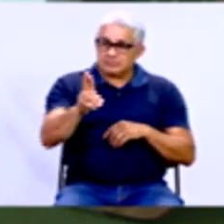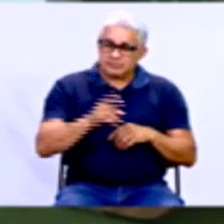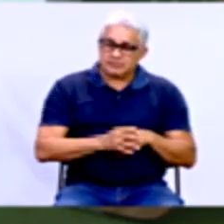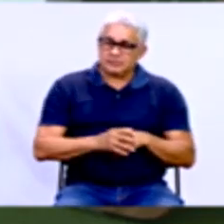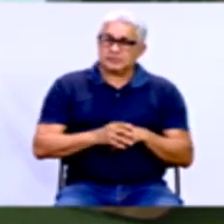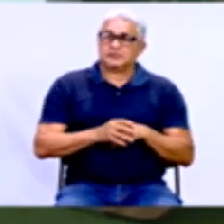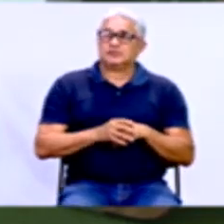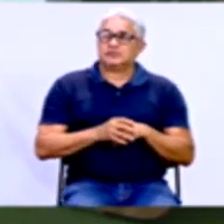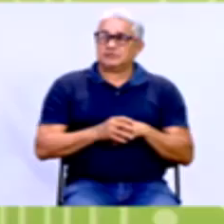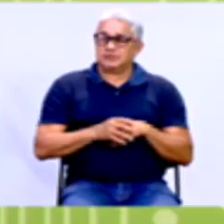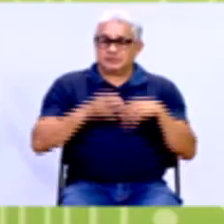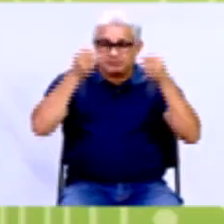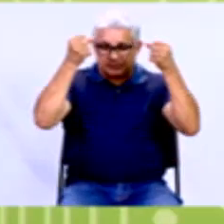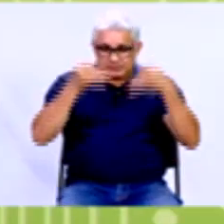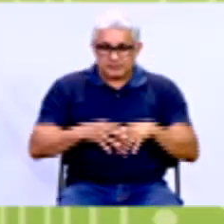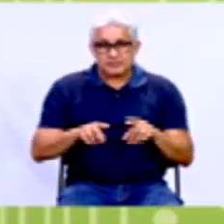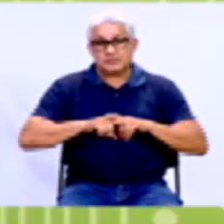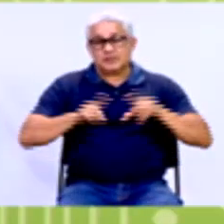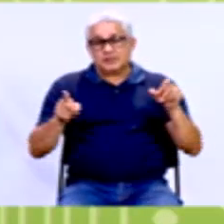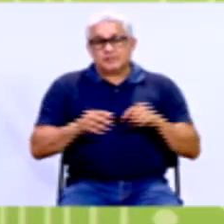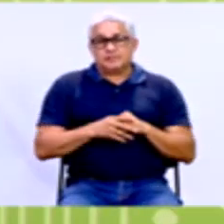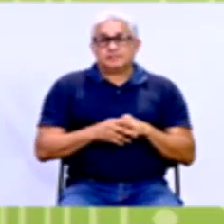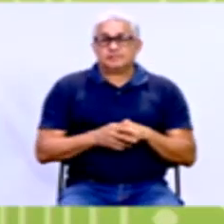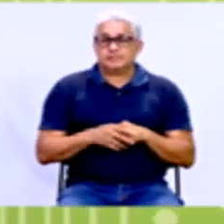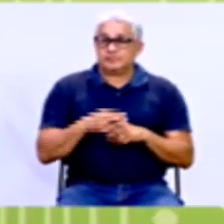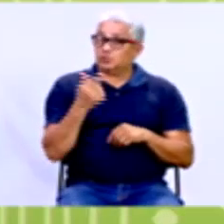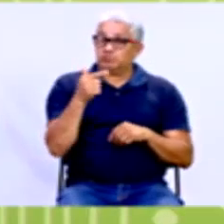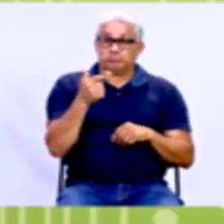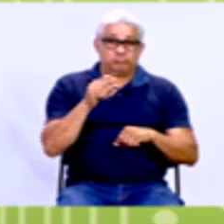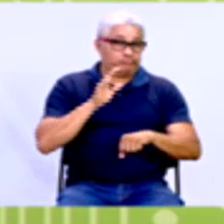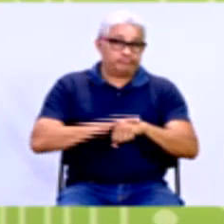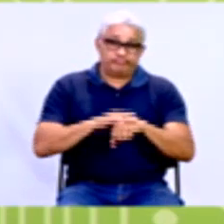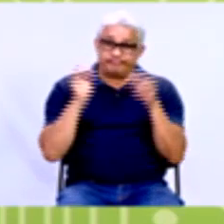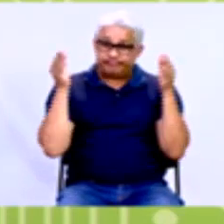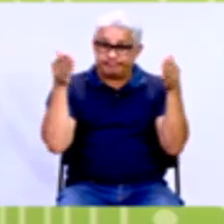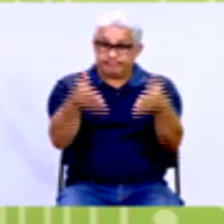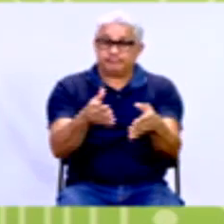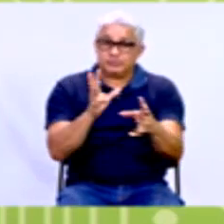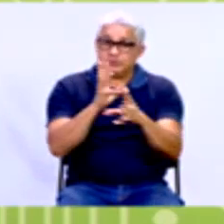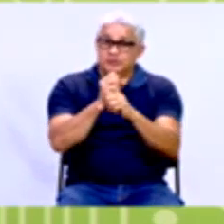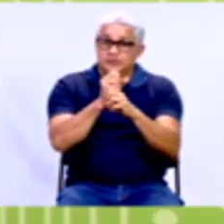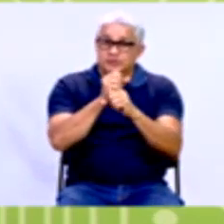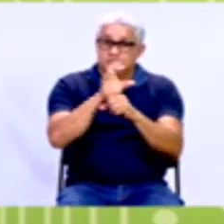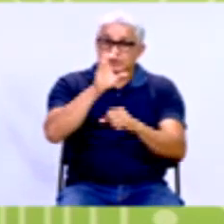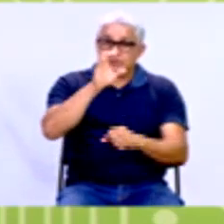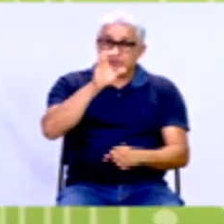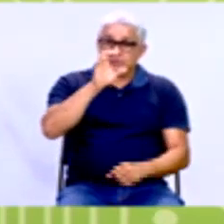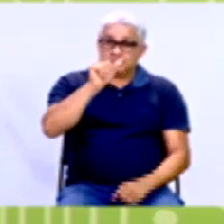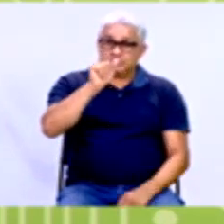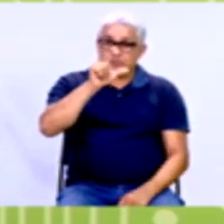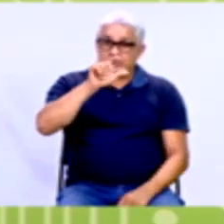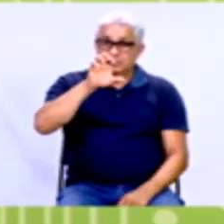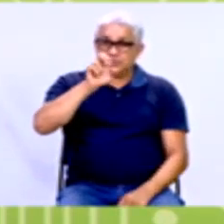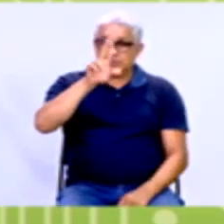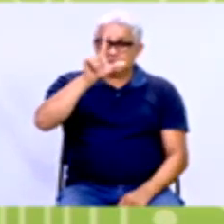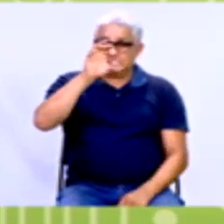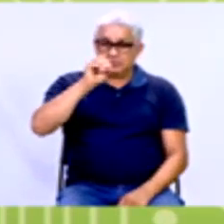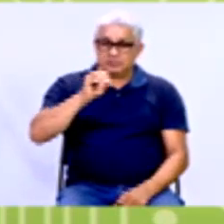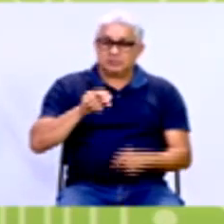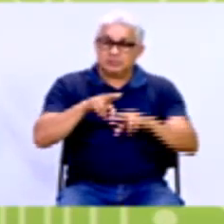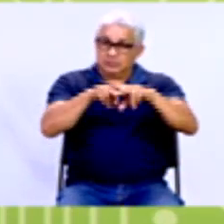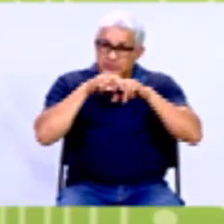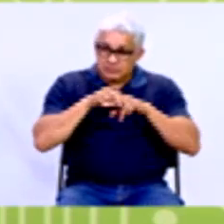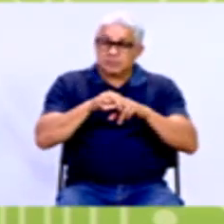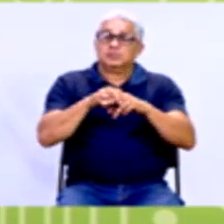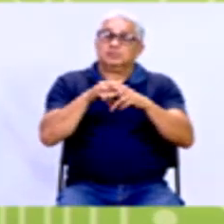base, né? Mas assim, então a gente não vai ter o foco muito em cálculos devido ao nosso tempo, né?